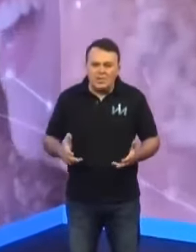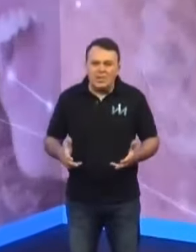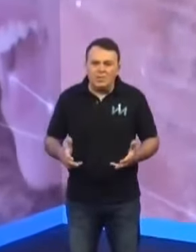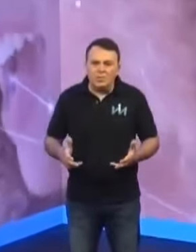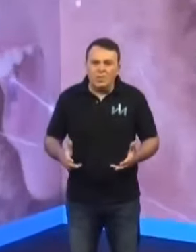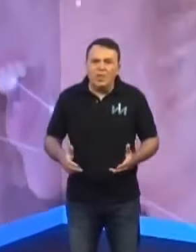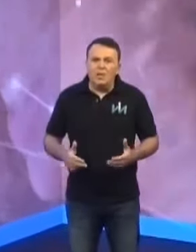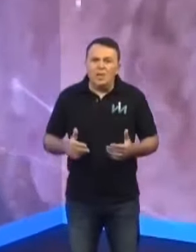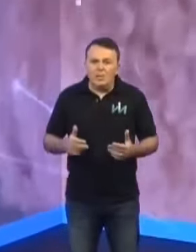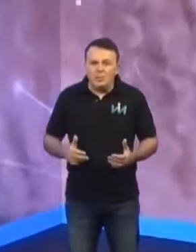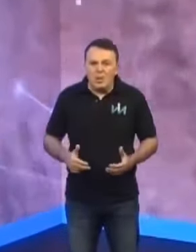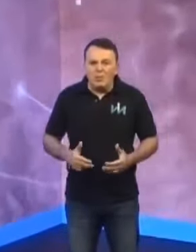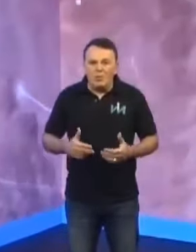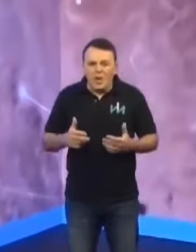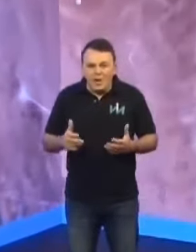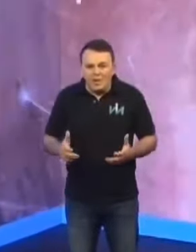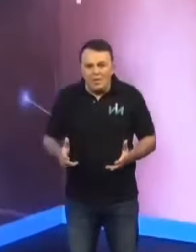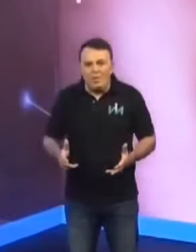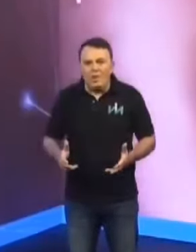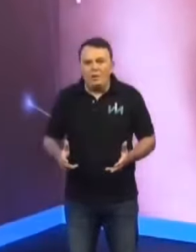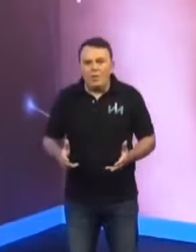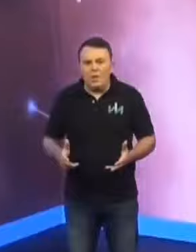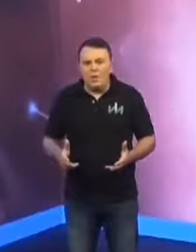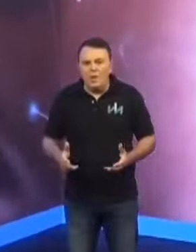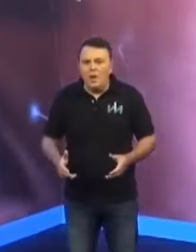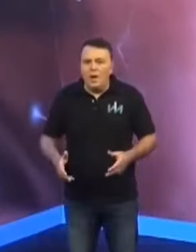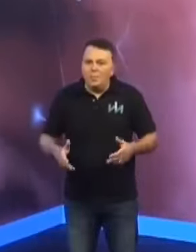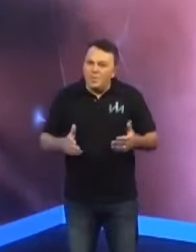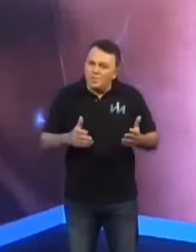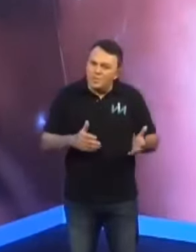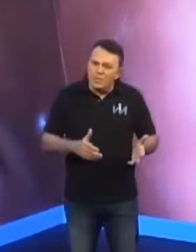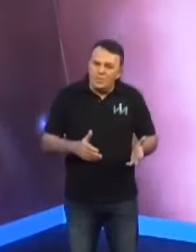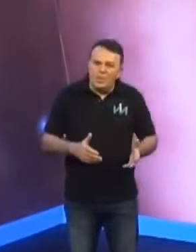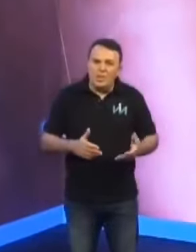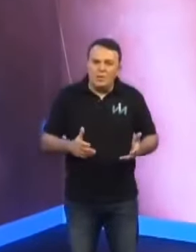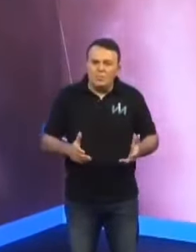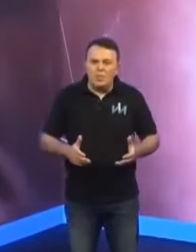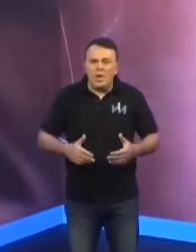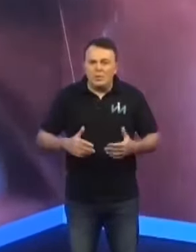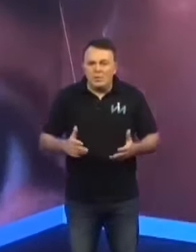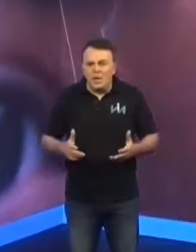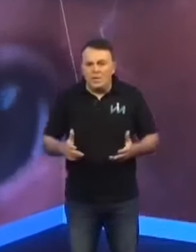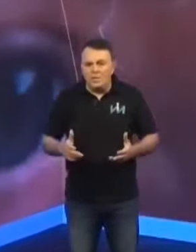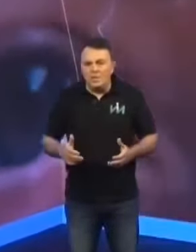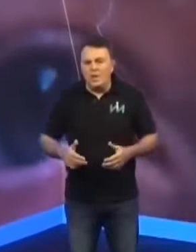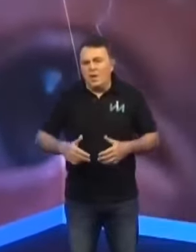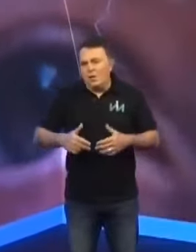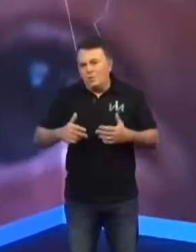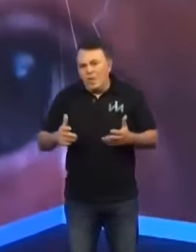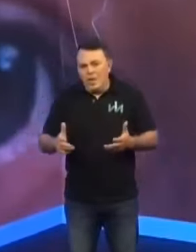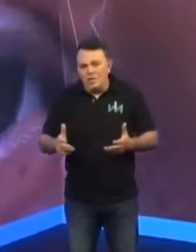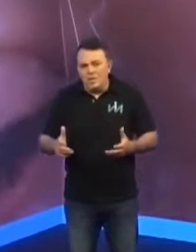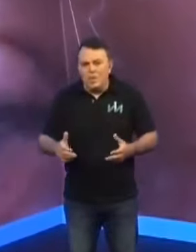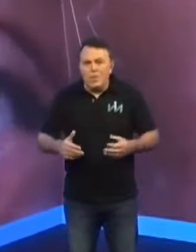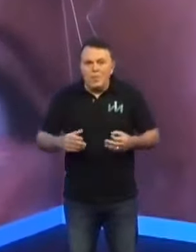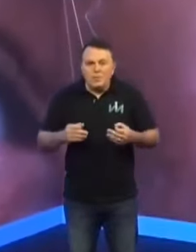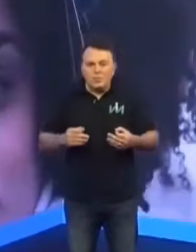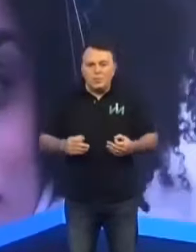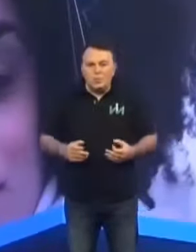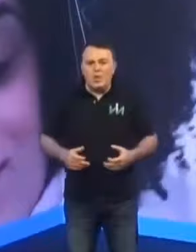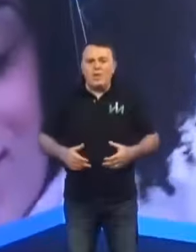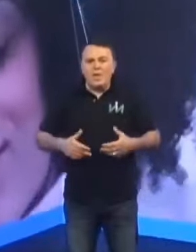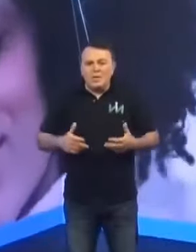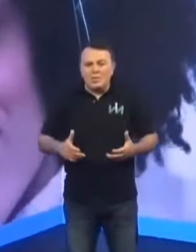absolutamente estratégico. Teremos a oferta que o mercado quer, ao mesmo tempo que damos aos sellers, aos clientes,